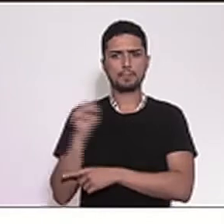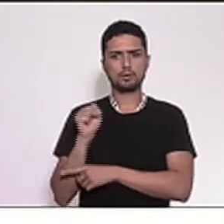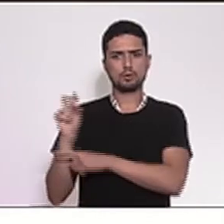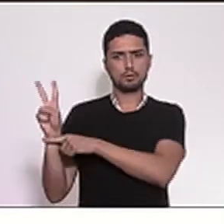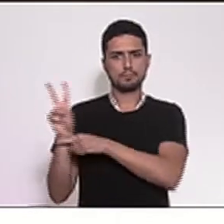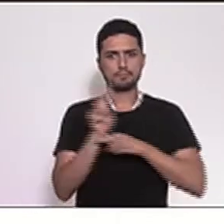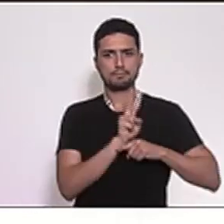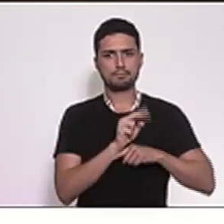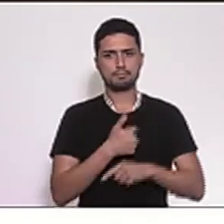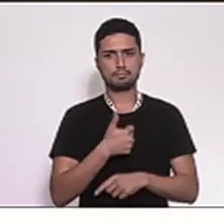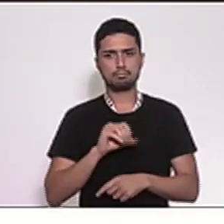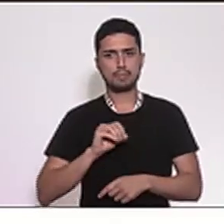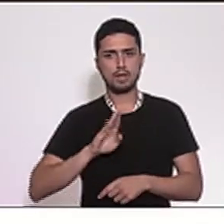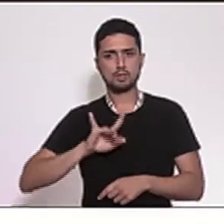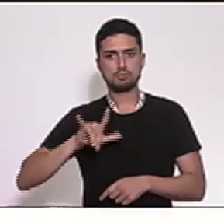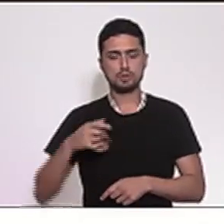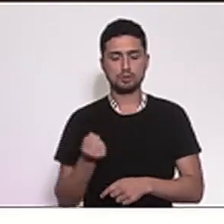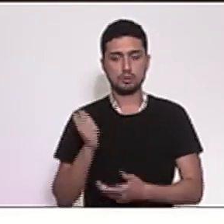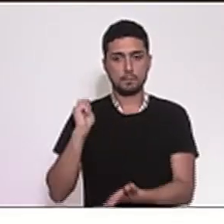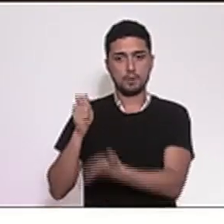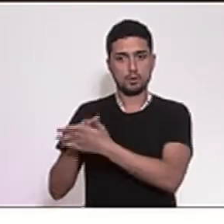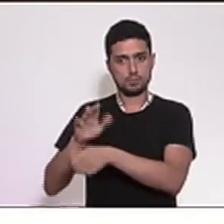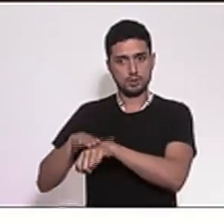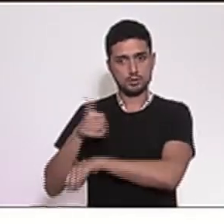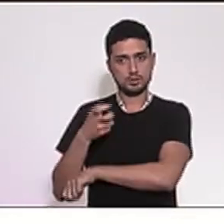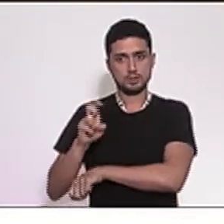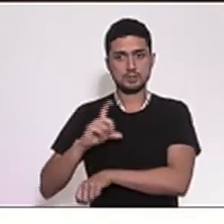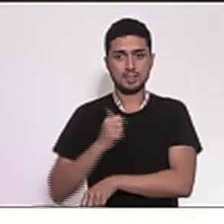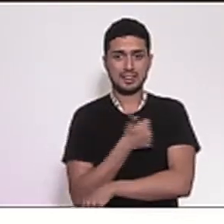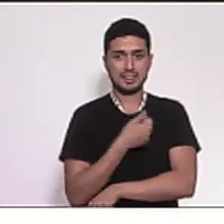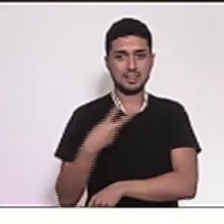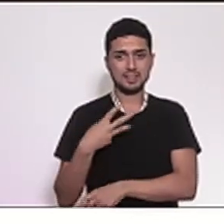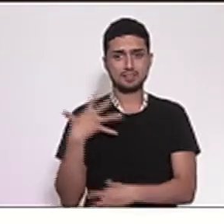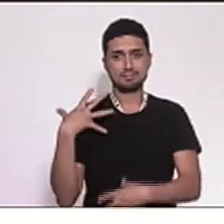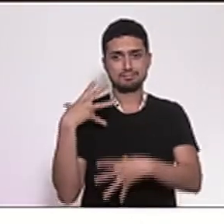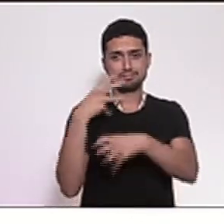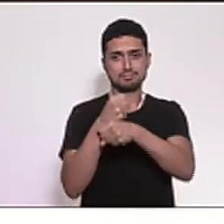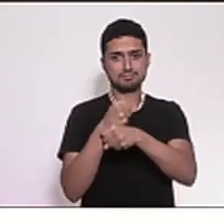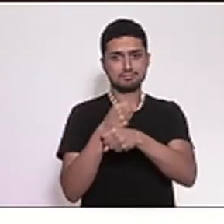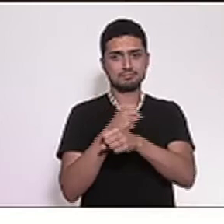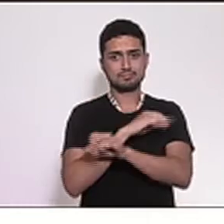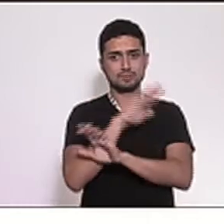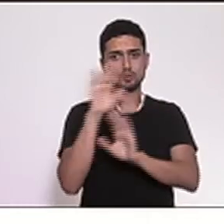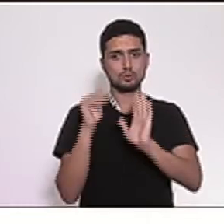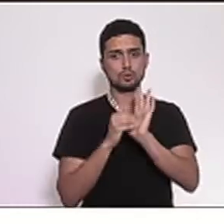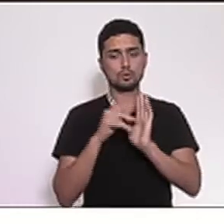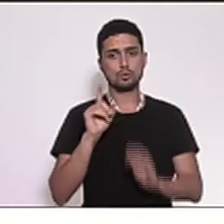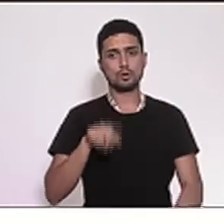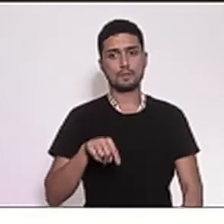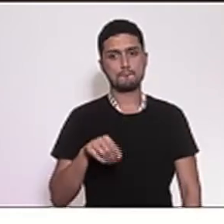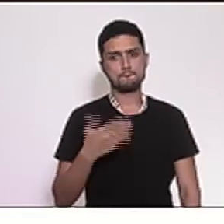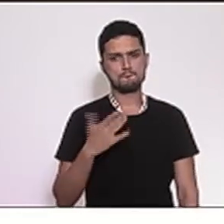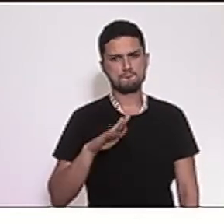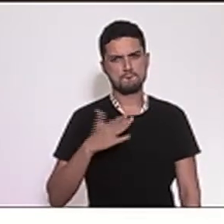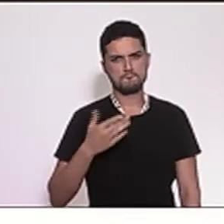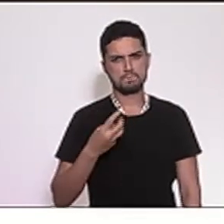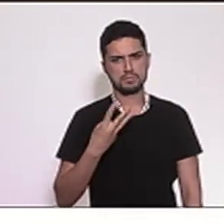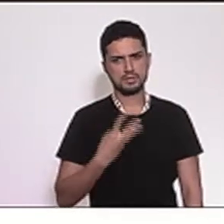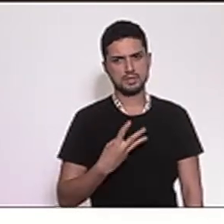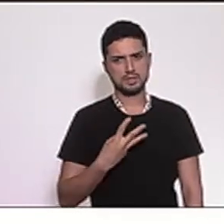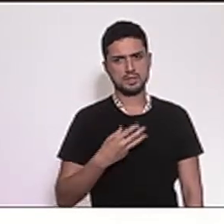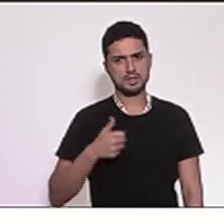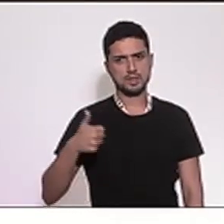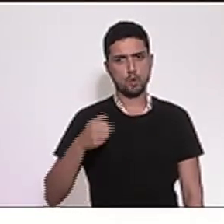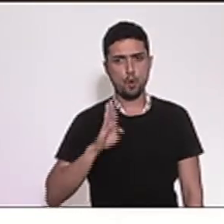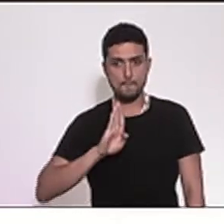15 e ainda tem mais de 13 para pagar. No total, os pagamentos globais vão ultrapassar a casa dos